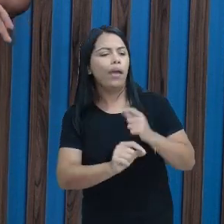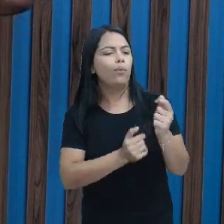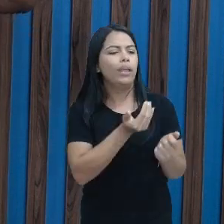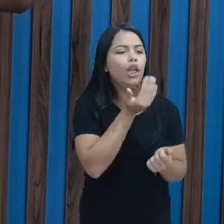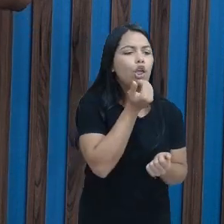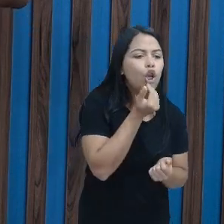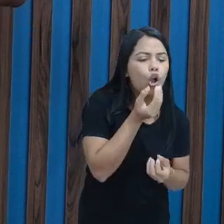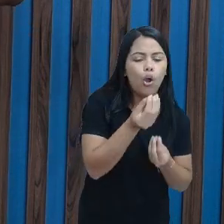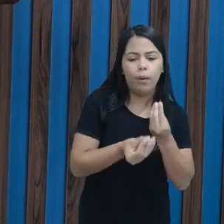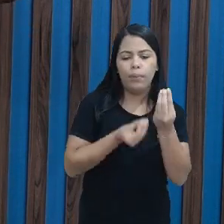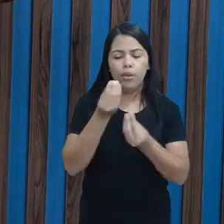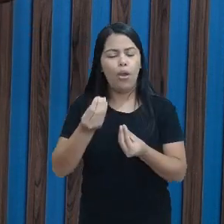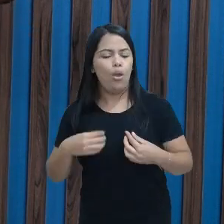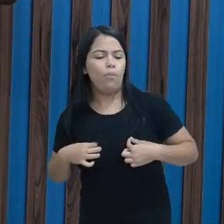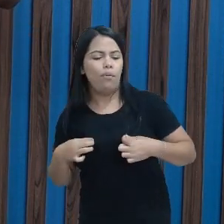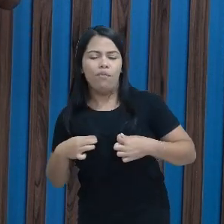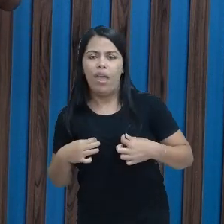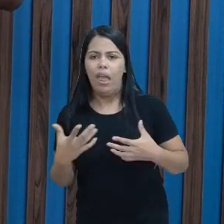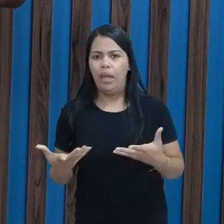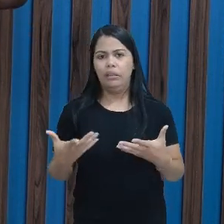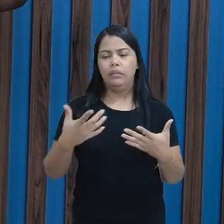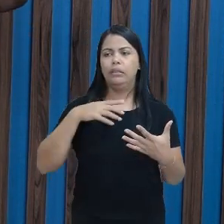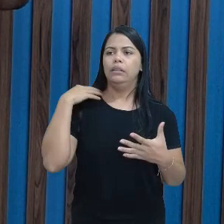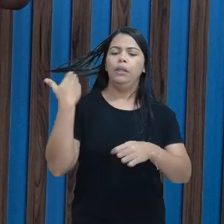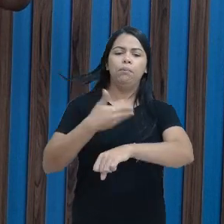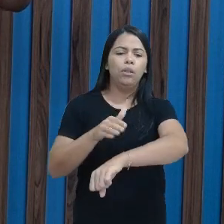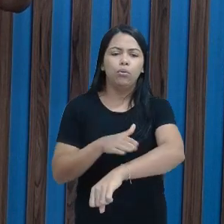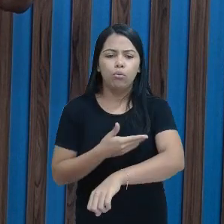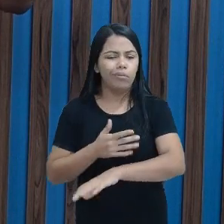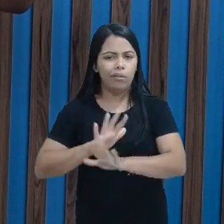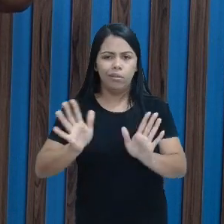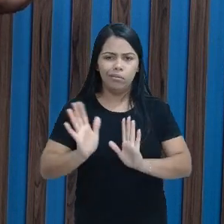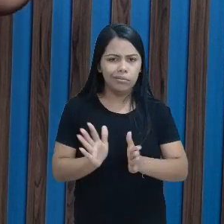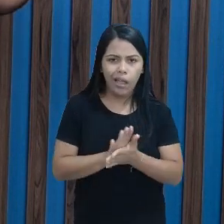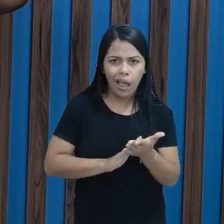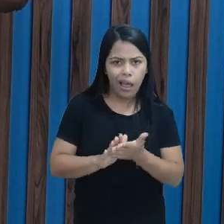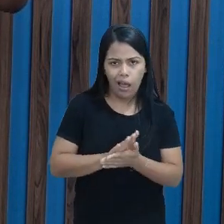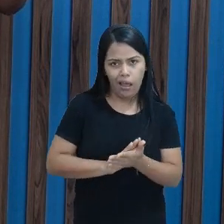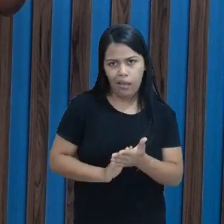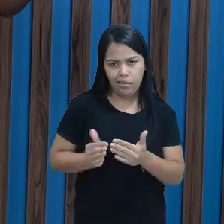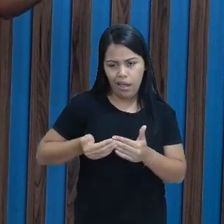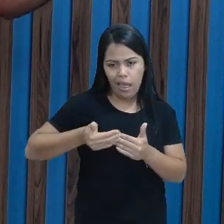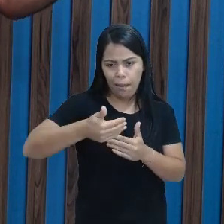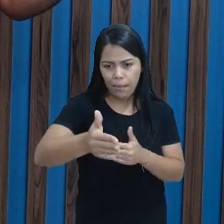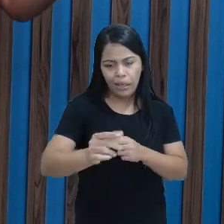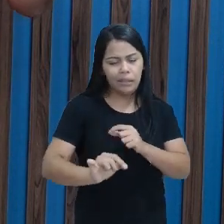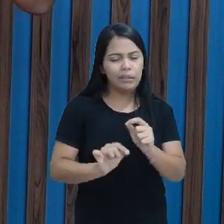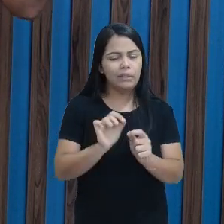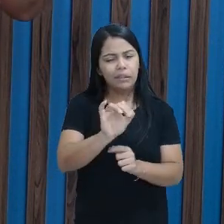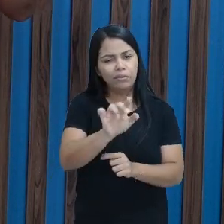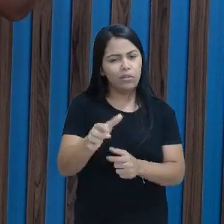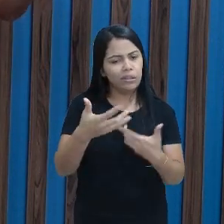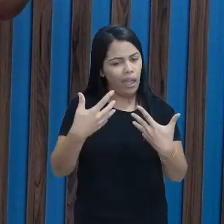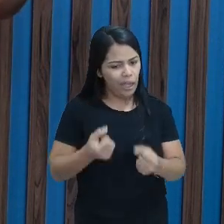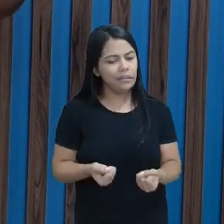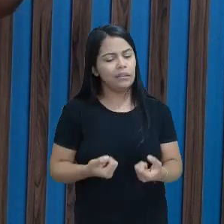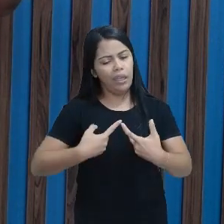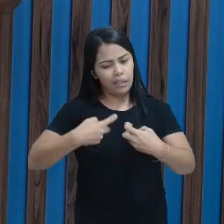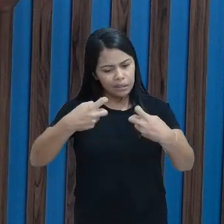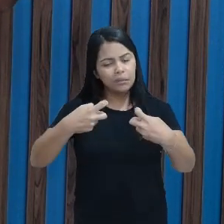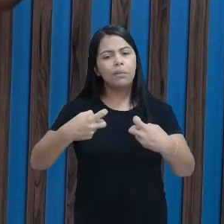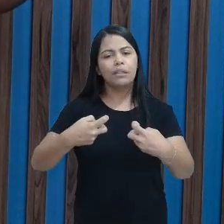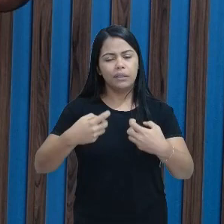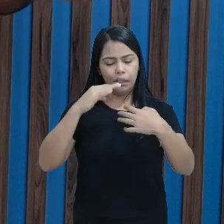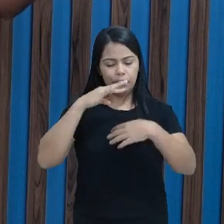vestido, o traço fenotípico, não. É parte da sua auto-identificação, se você faz parte daquele